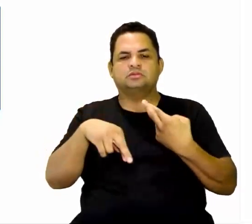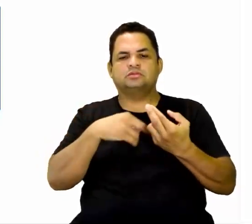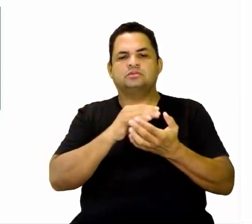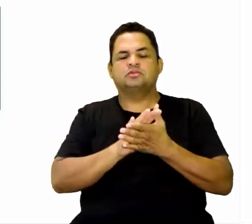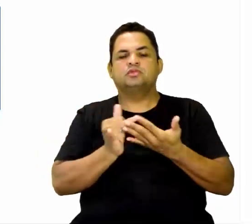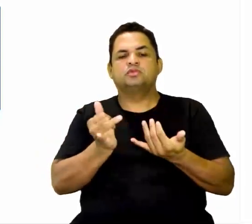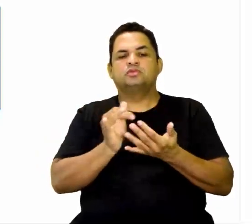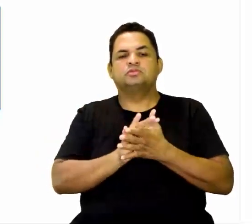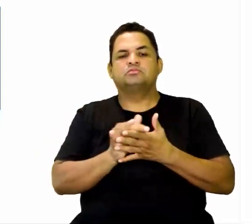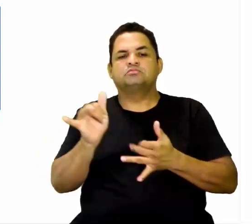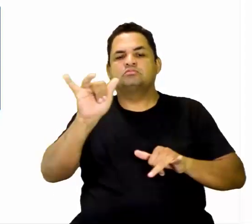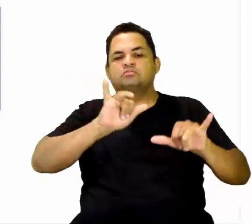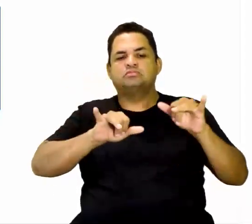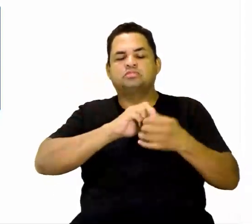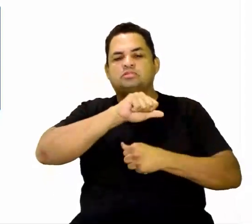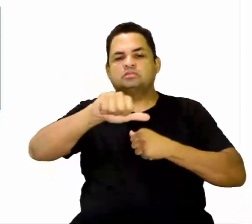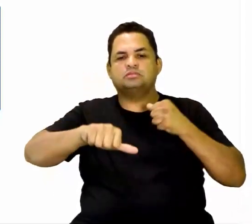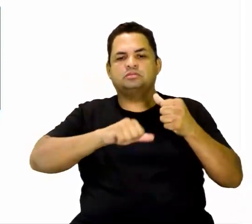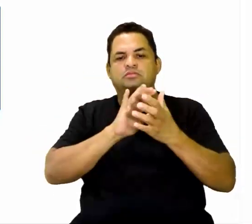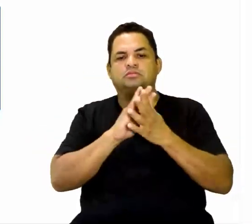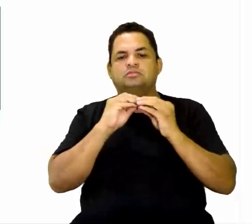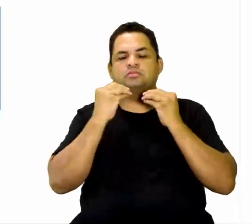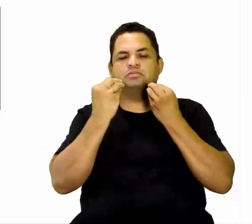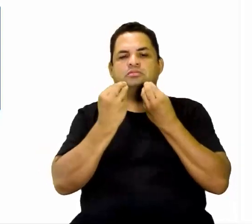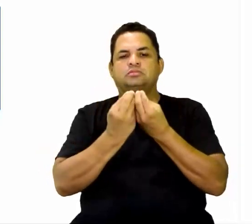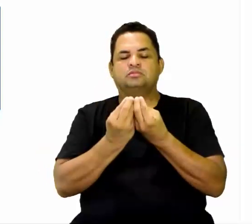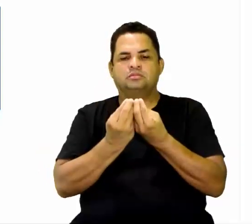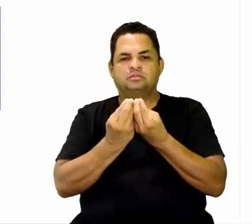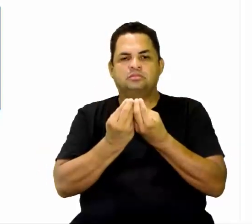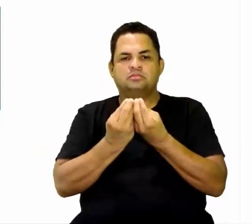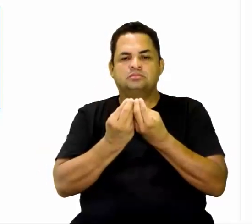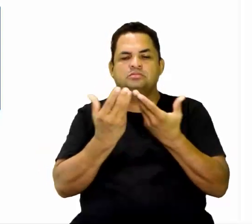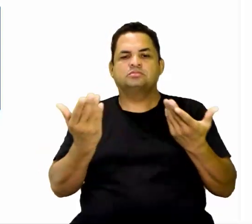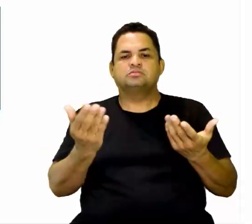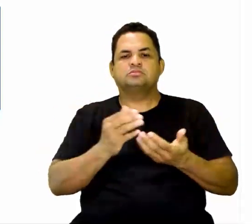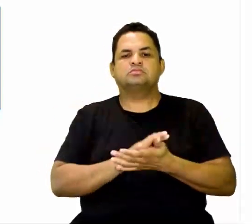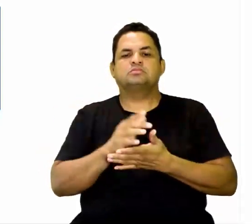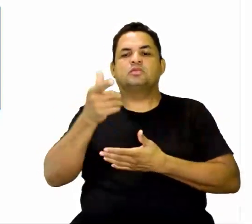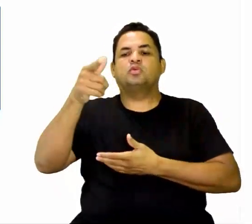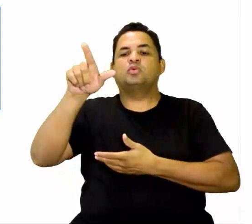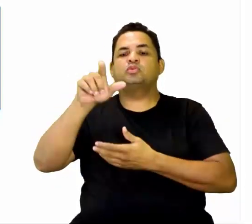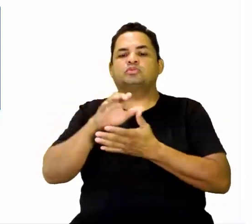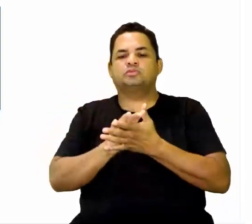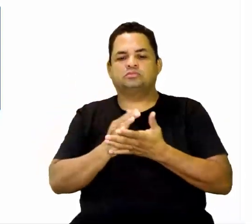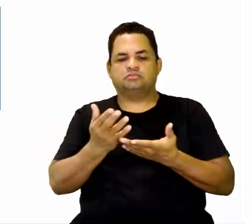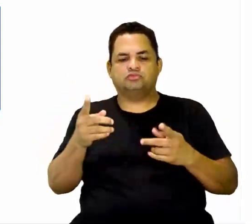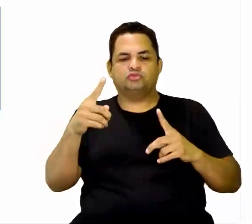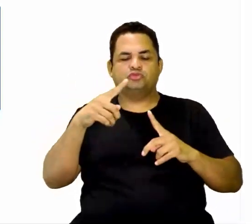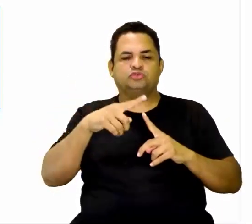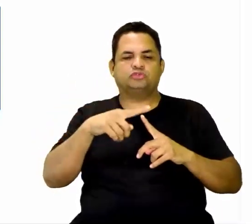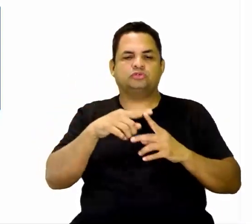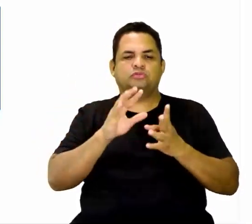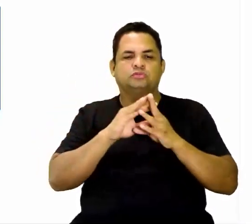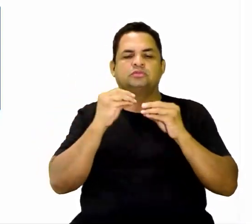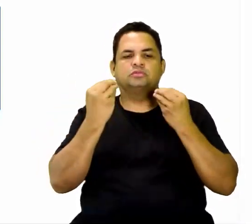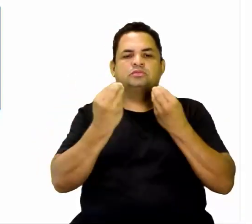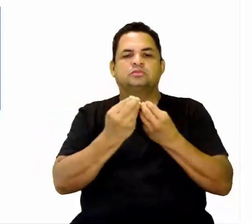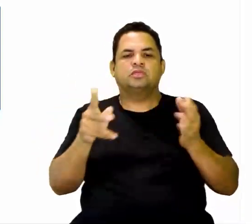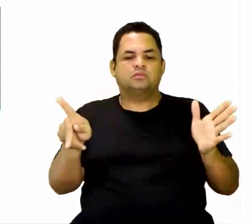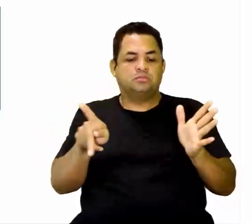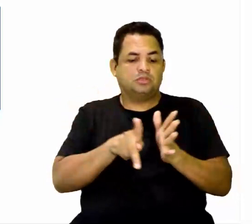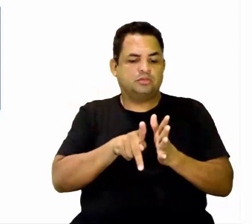reagente transformando em produto. A substância, ela se transforma em outras substâncias. Já as